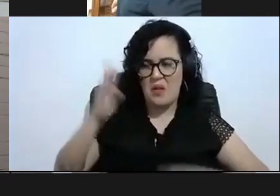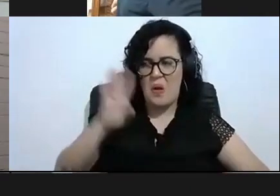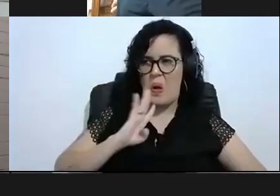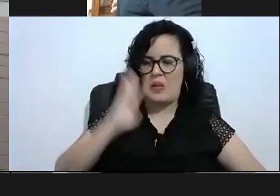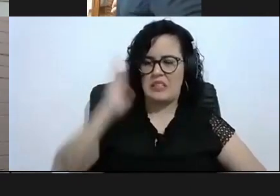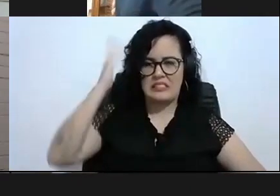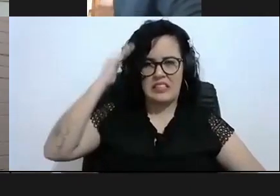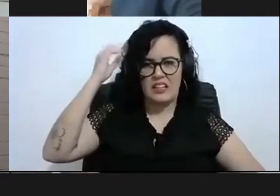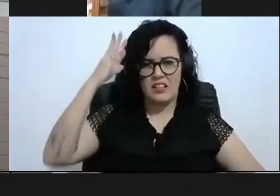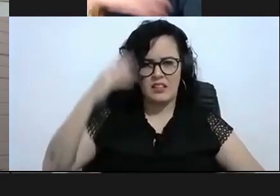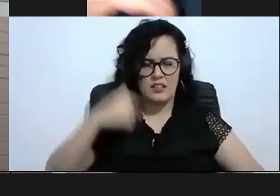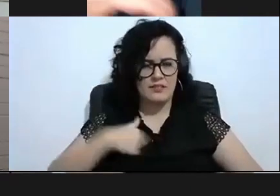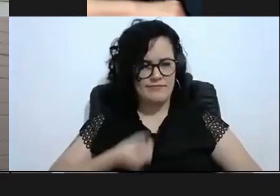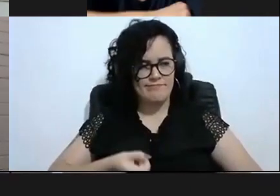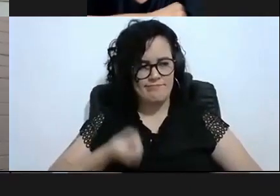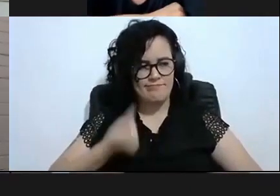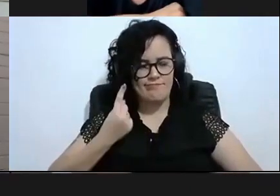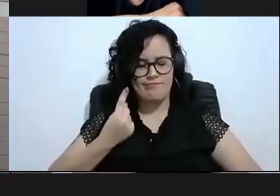meio malucas, assim, né,